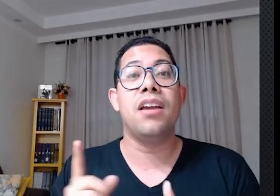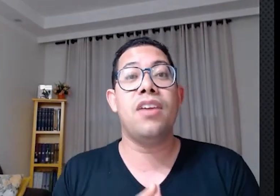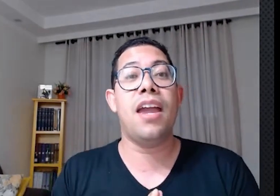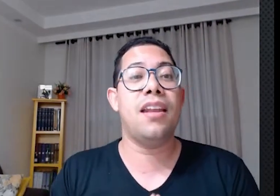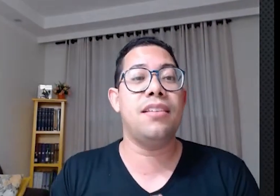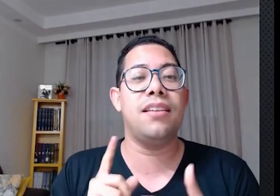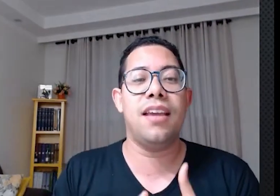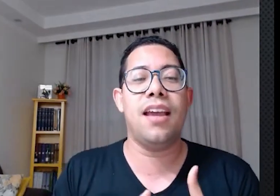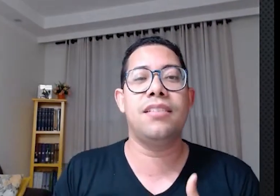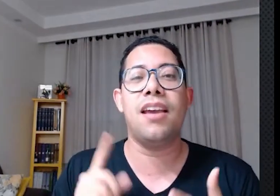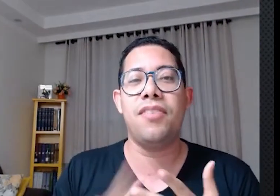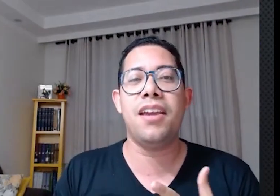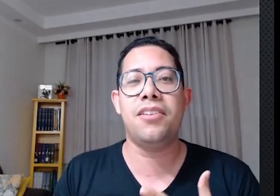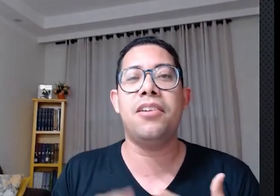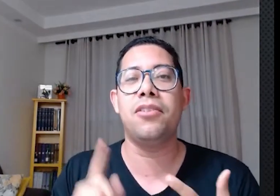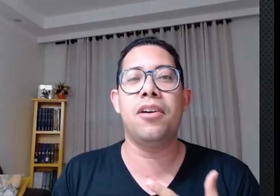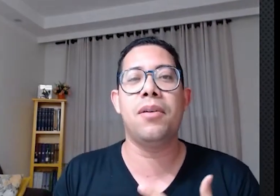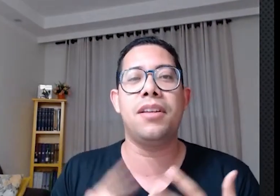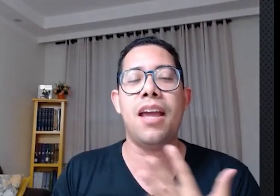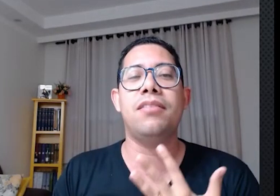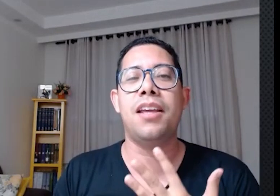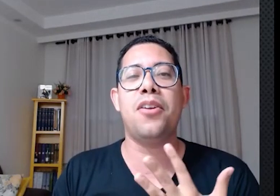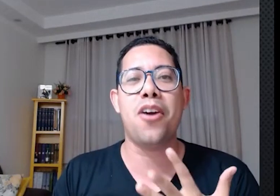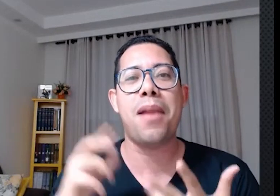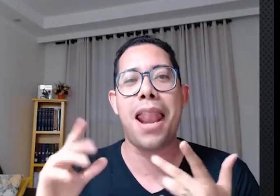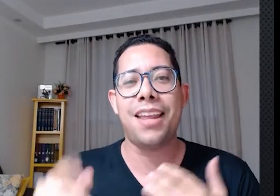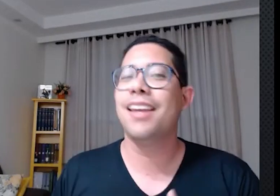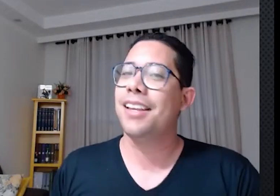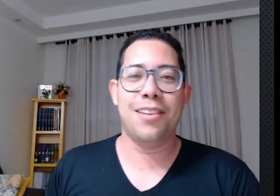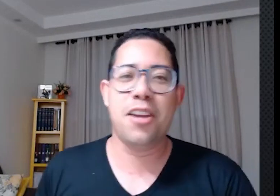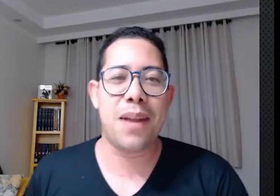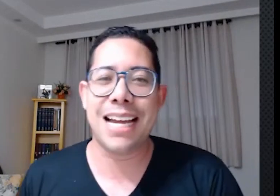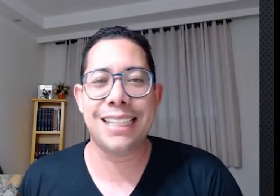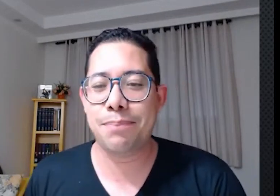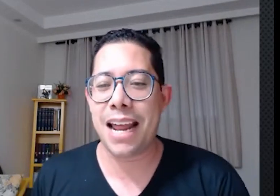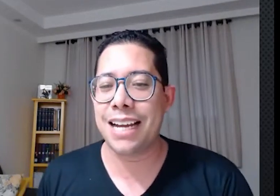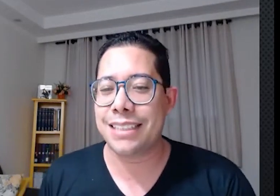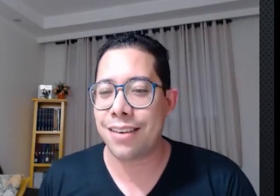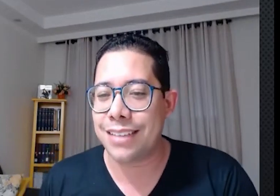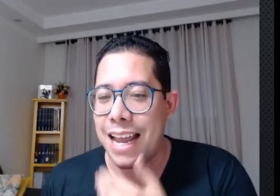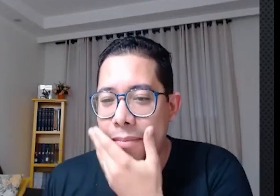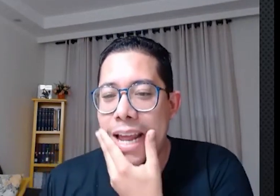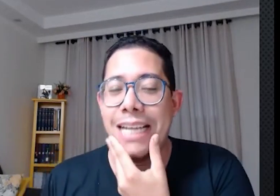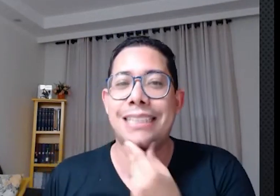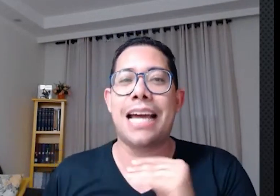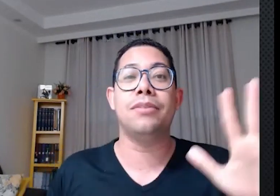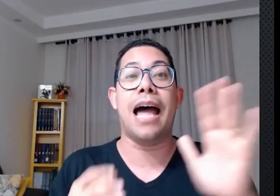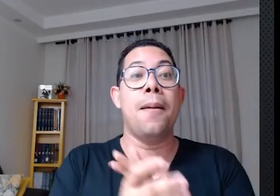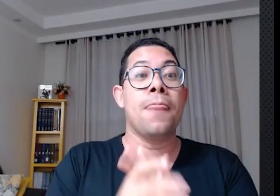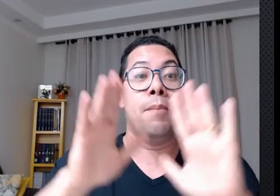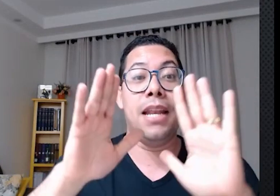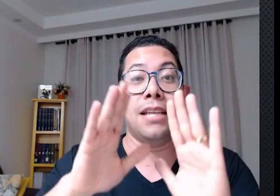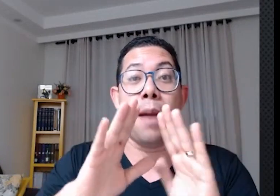fala Gênesis, Êxodo, Levítico, Número, Deuteronômio. Você vê que pra cantar não dá, né? Pra cantar não